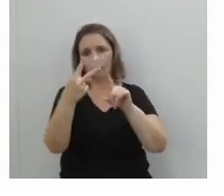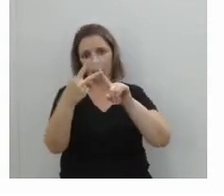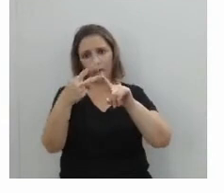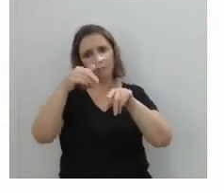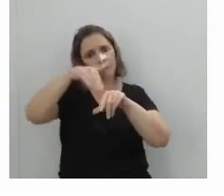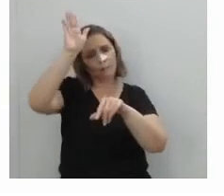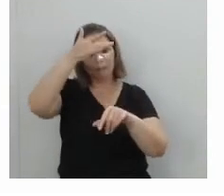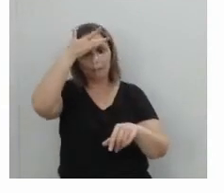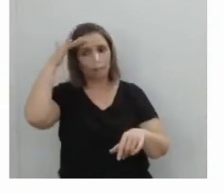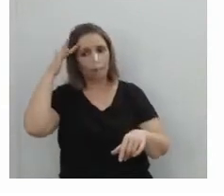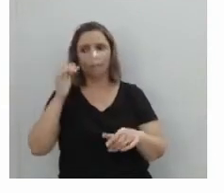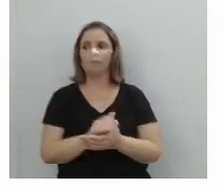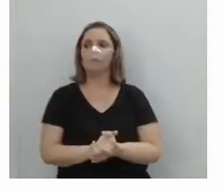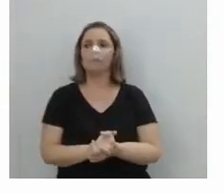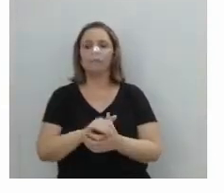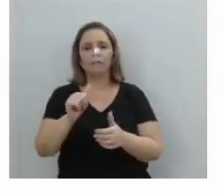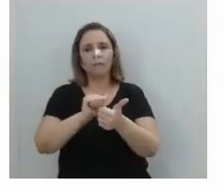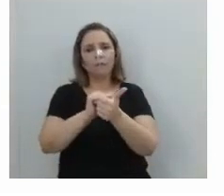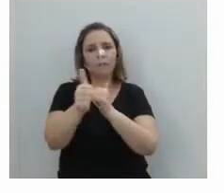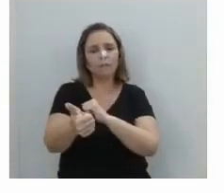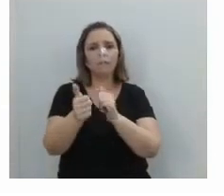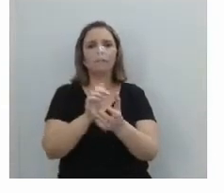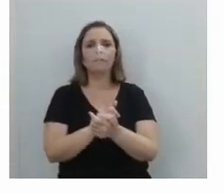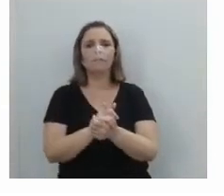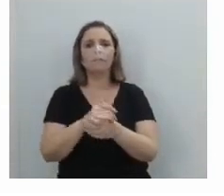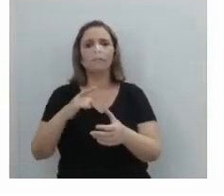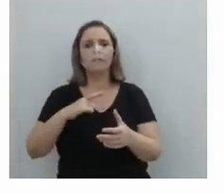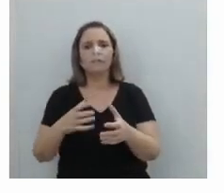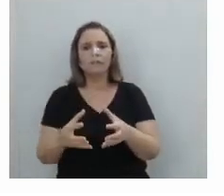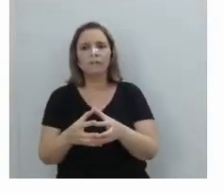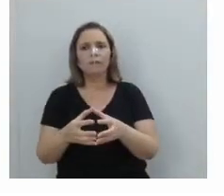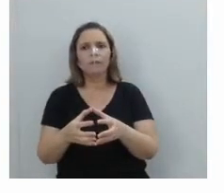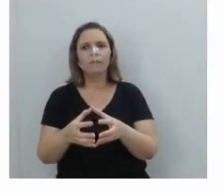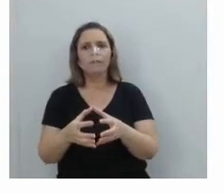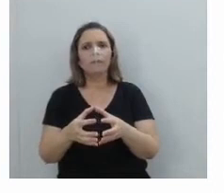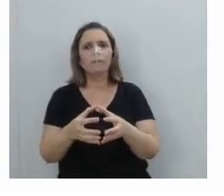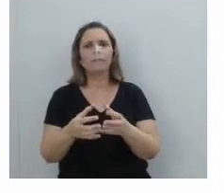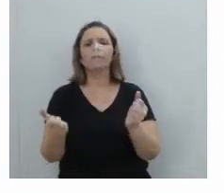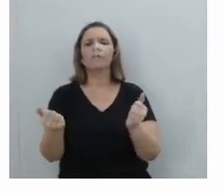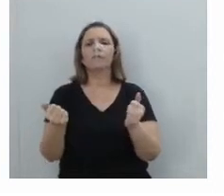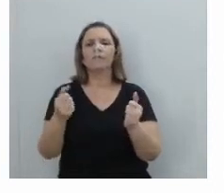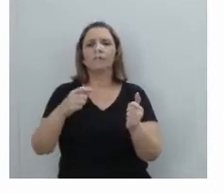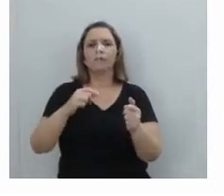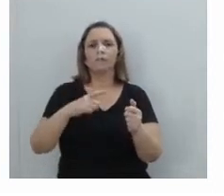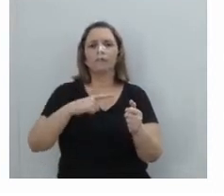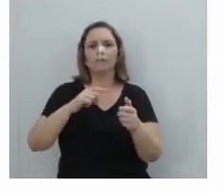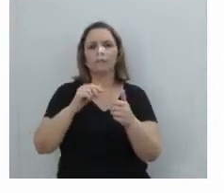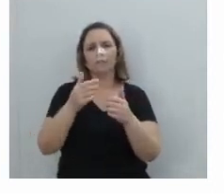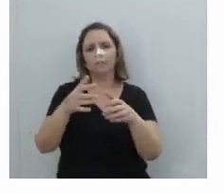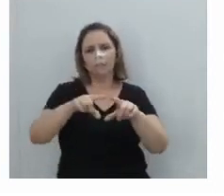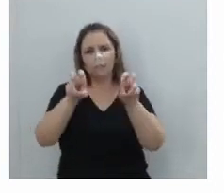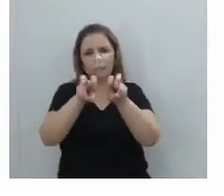mais pessoas, ou seja, são os esportes praticados por equipe. Eles podem ser realizados em campo,